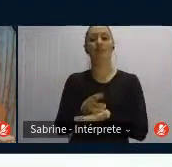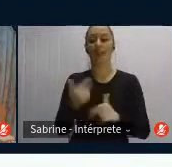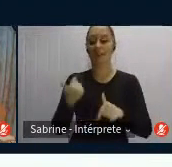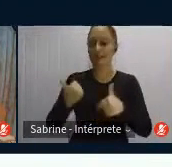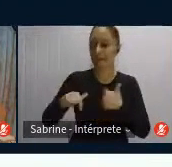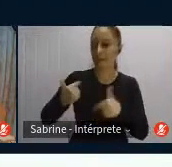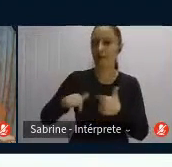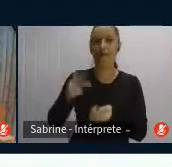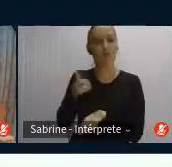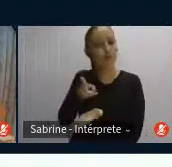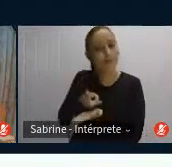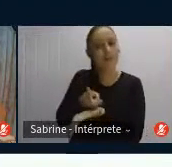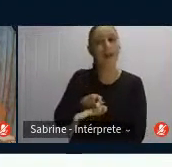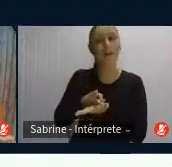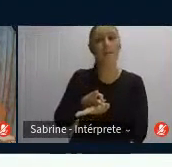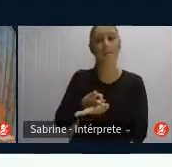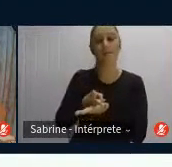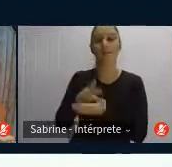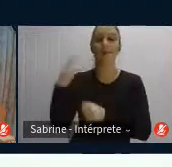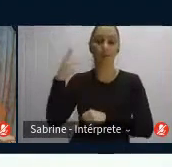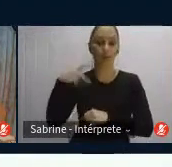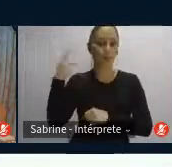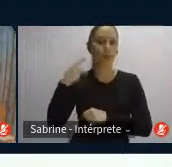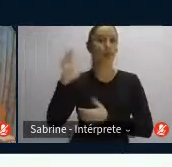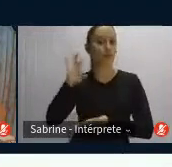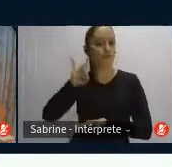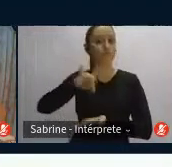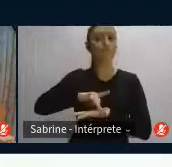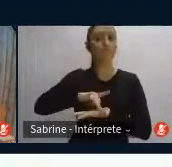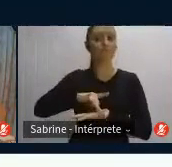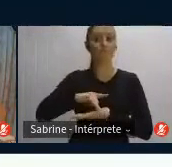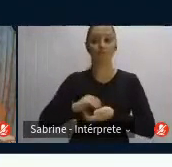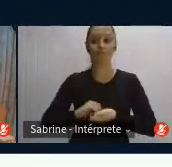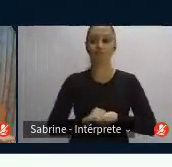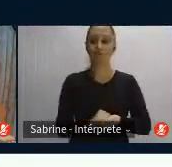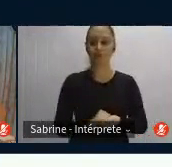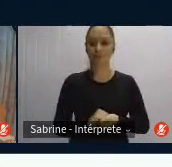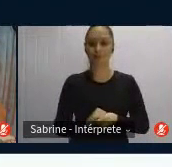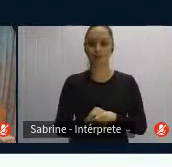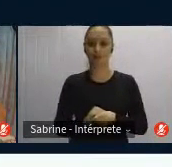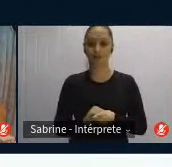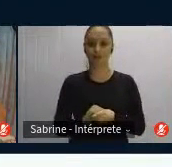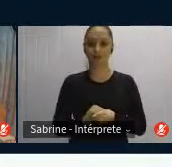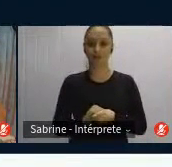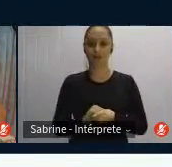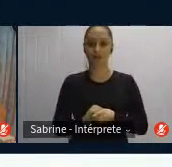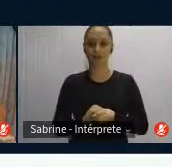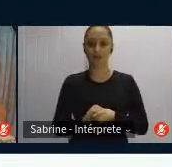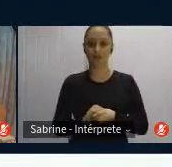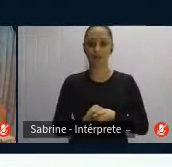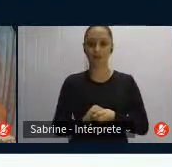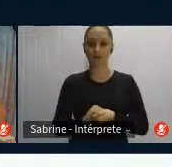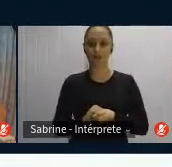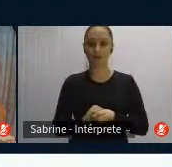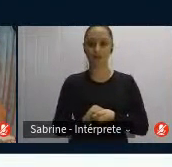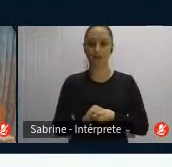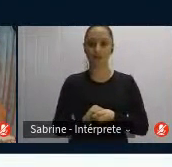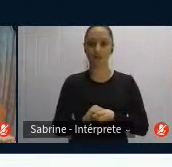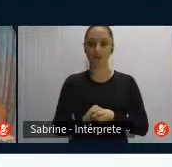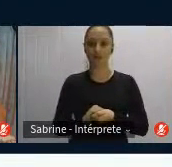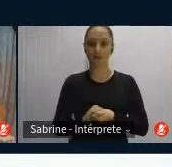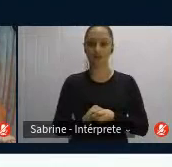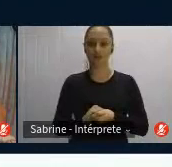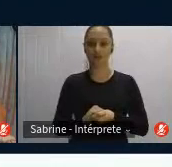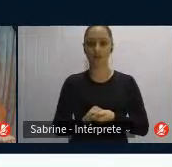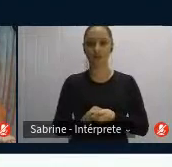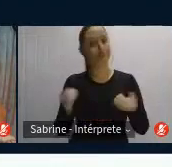seja implantada e se consolide. Acho que por este momento é